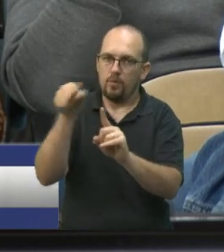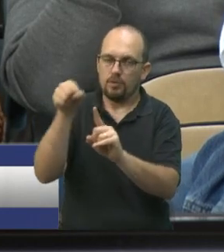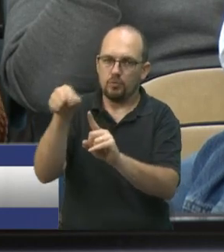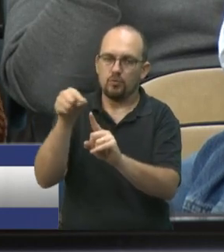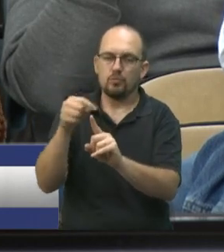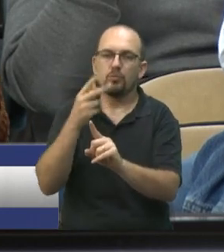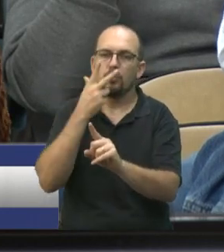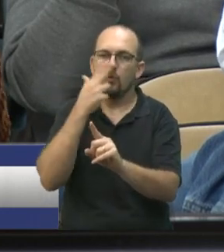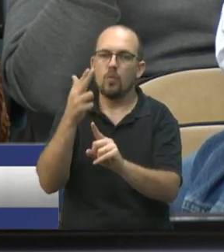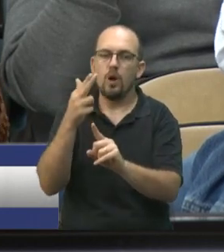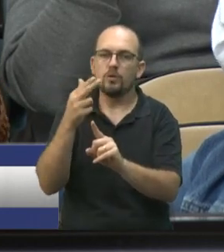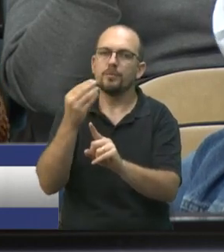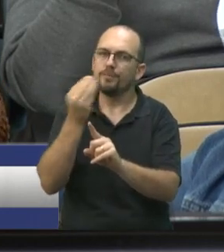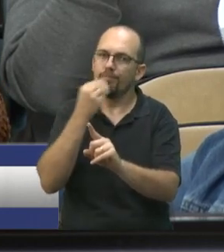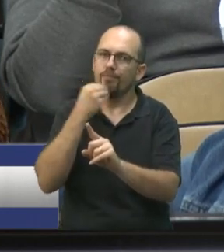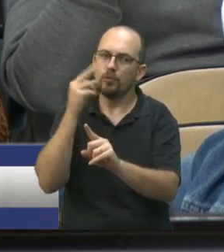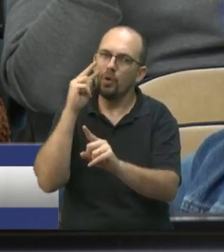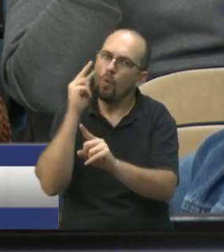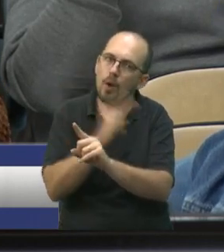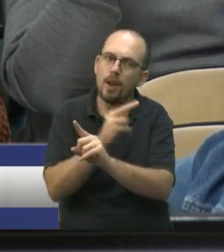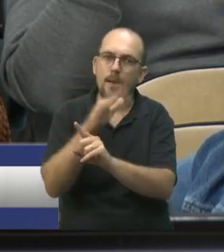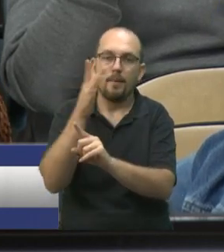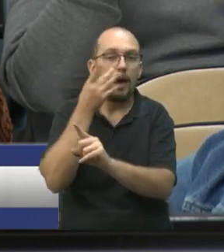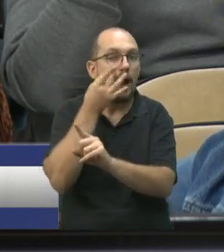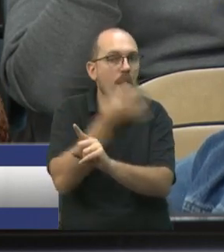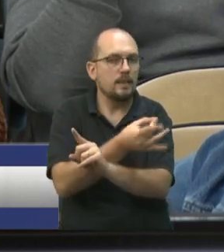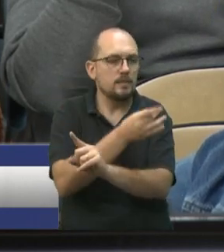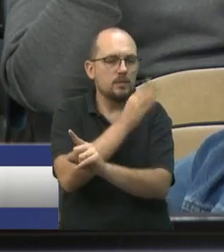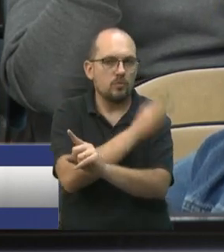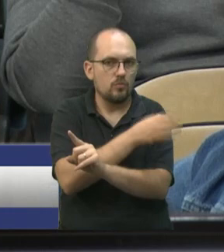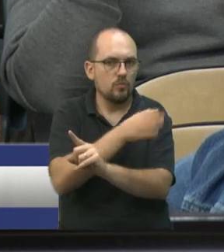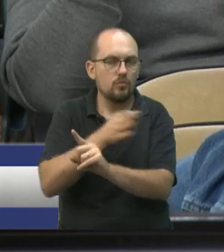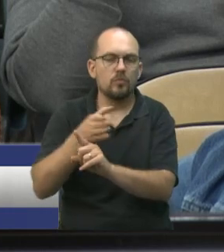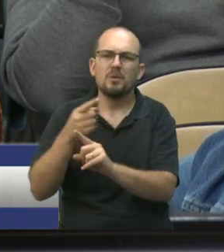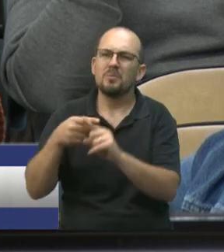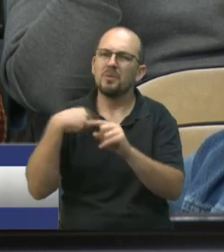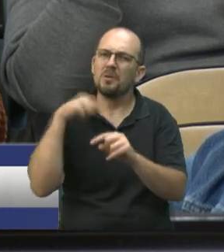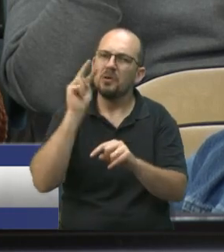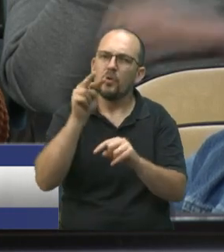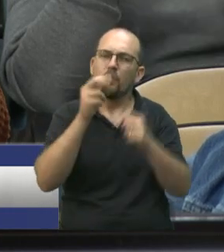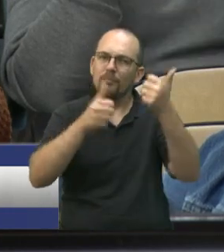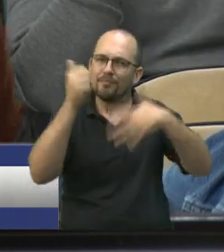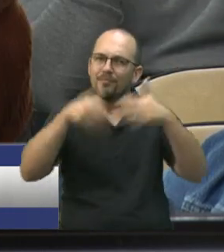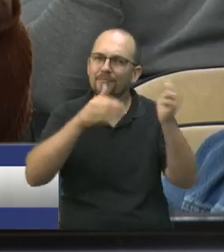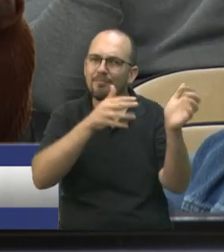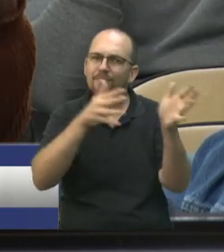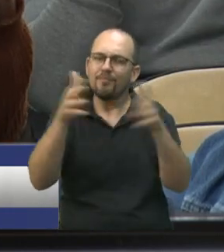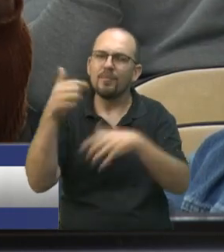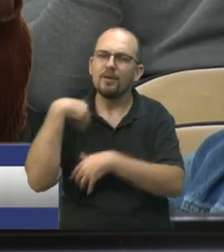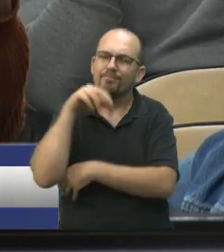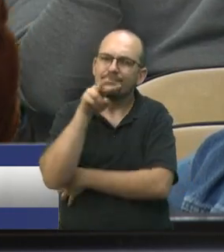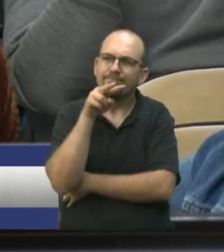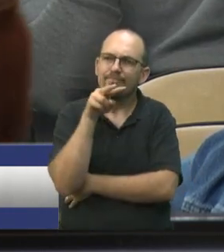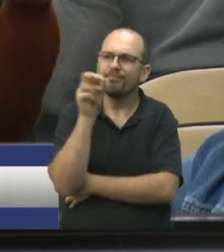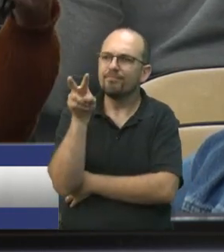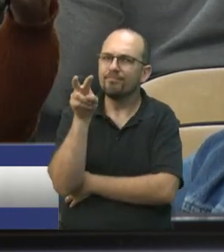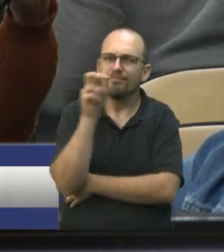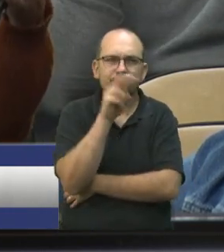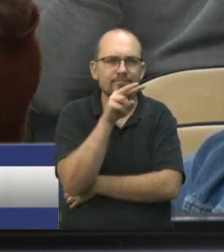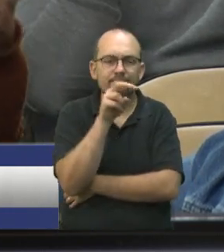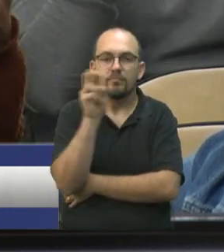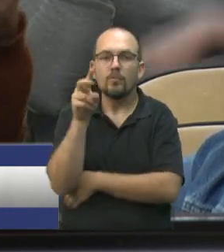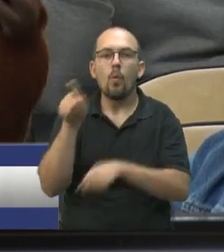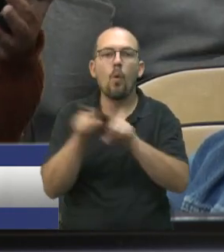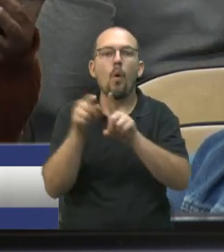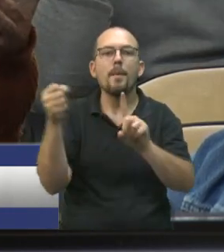eu acho que devia olhar com mais atenção para isso, porque eu fiquei ouvindo vocês falando assim, a gente olha com o impacto